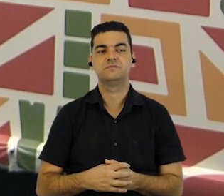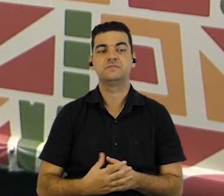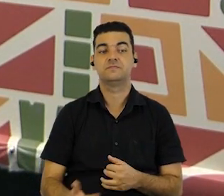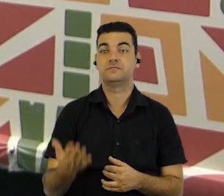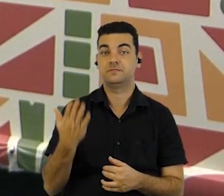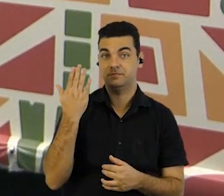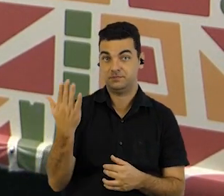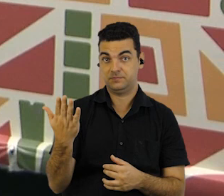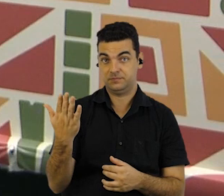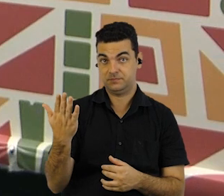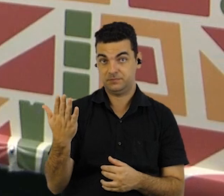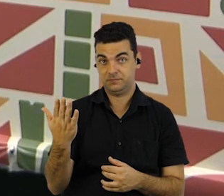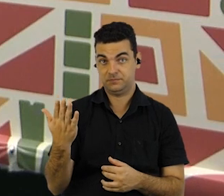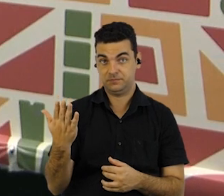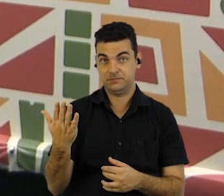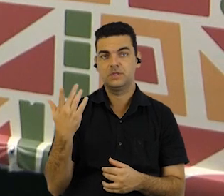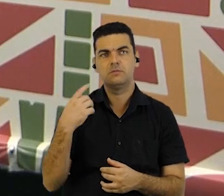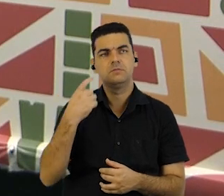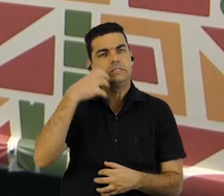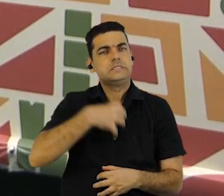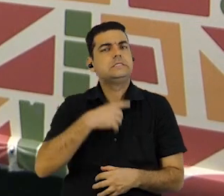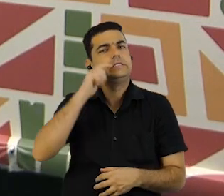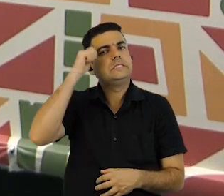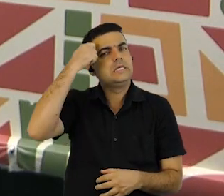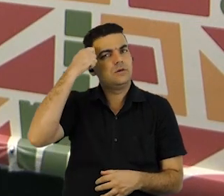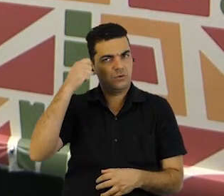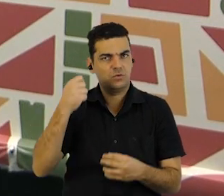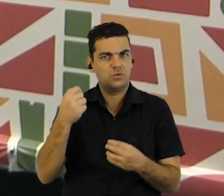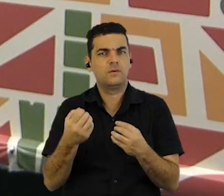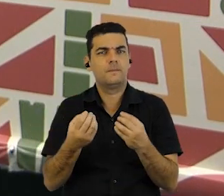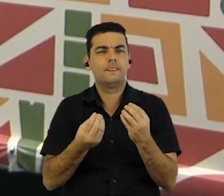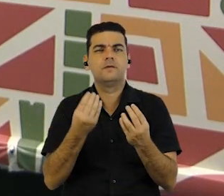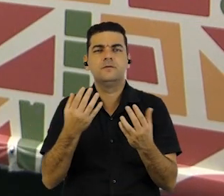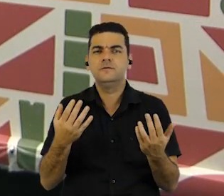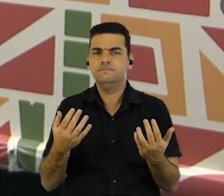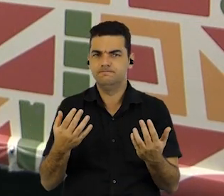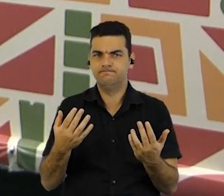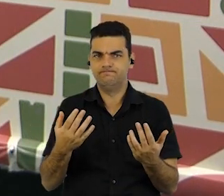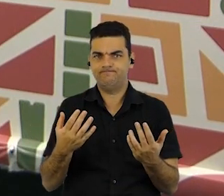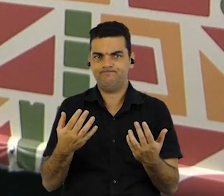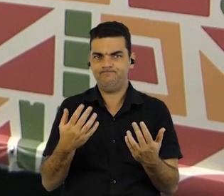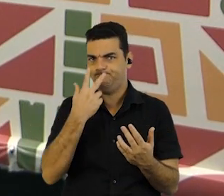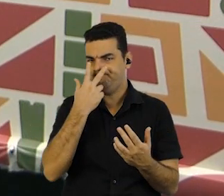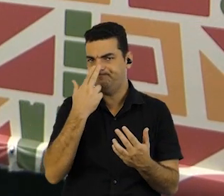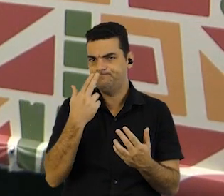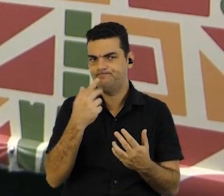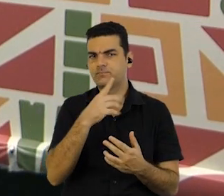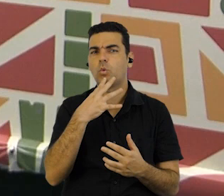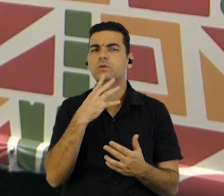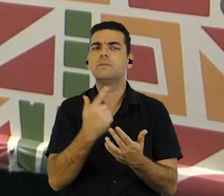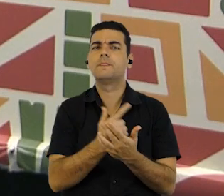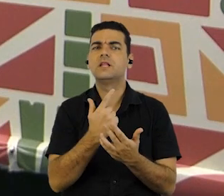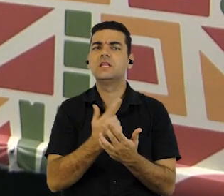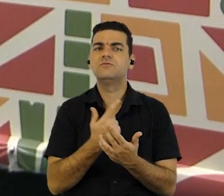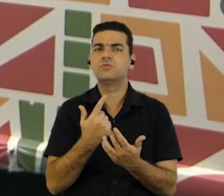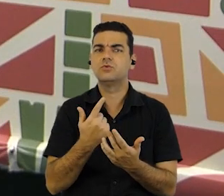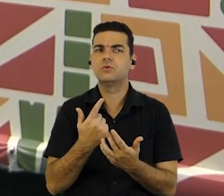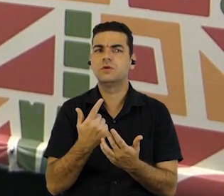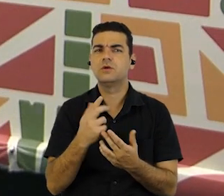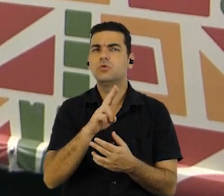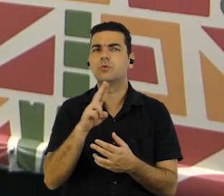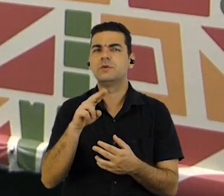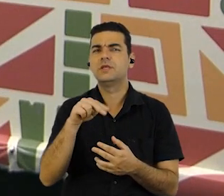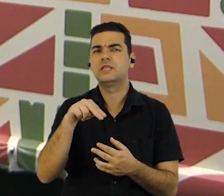Sim. Essa descoberta como negro, essa descoberta enquanto negro, acho que você conhece o livro de uma